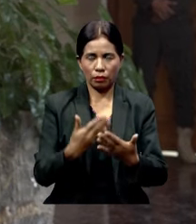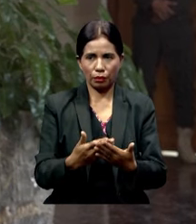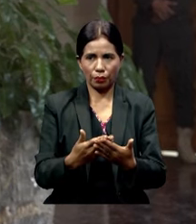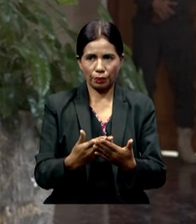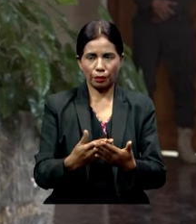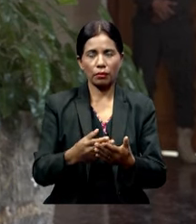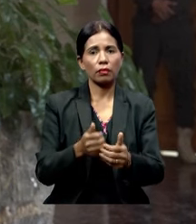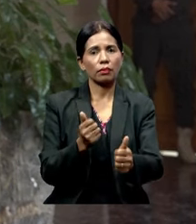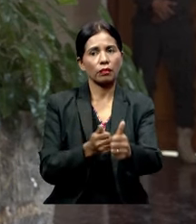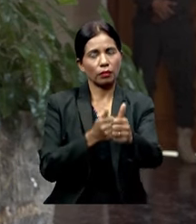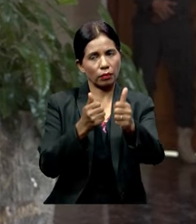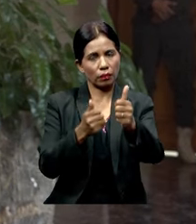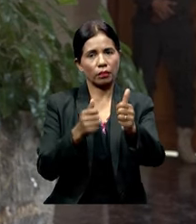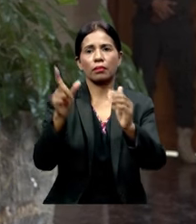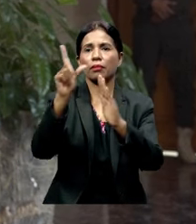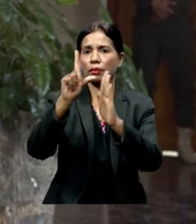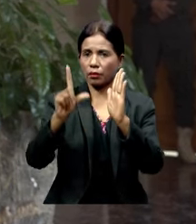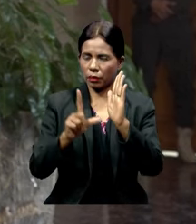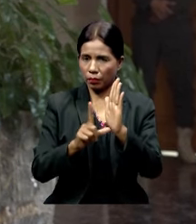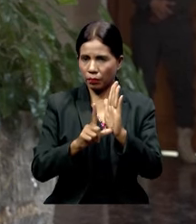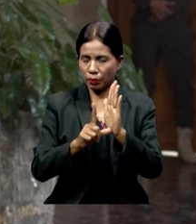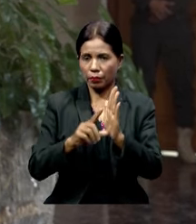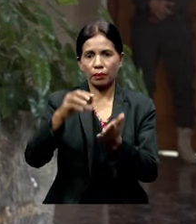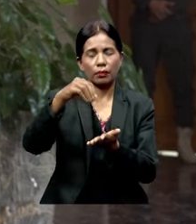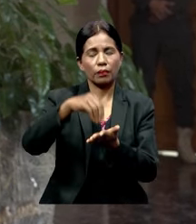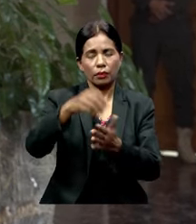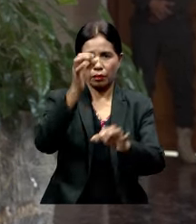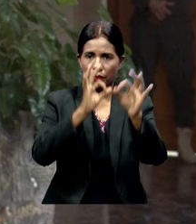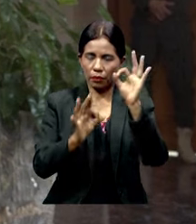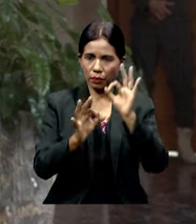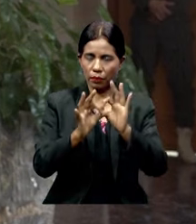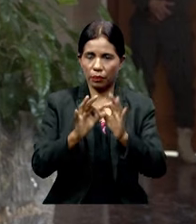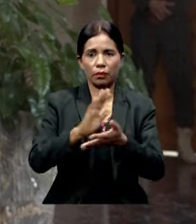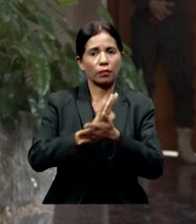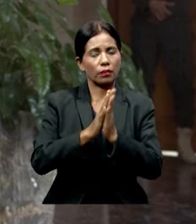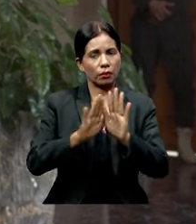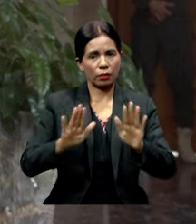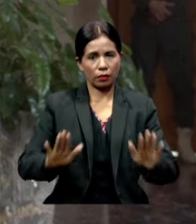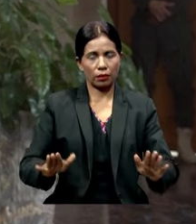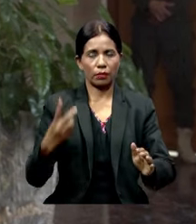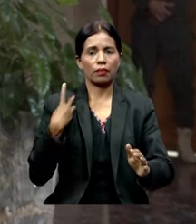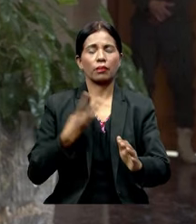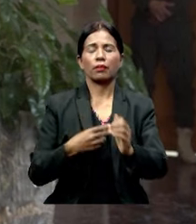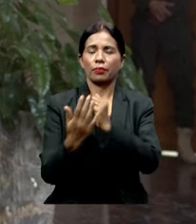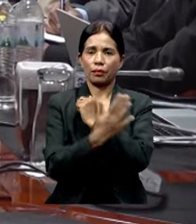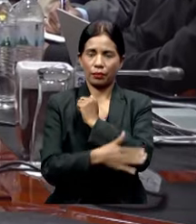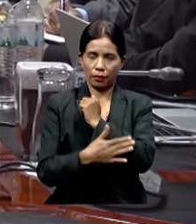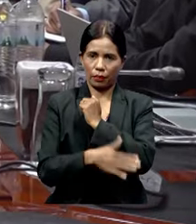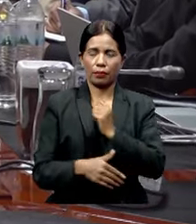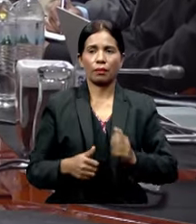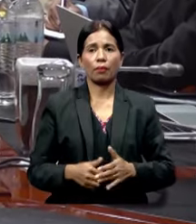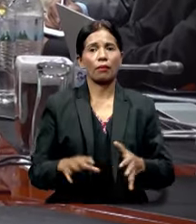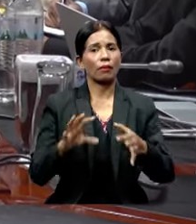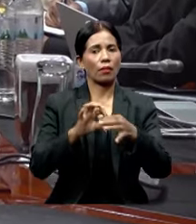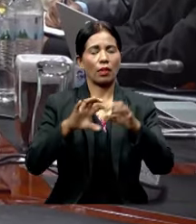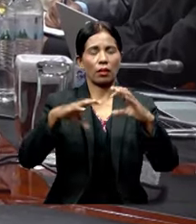cumpre tuir lei atu garante estabilidade no paz e aí tem Railaran. Membro do